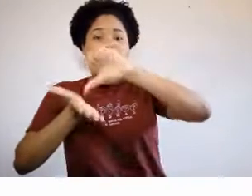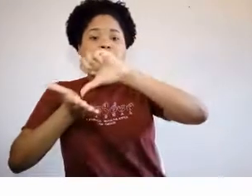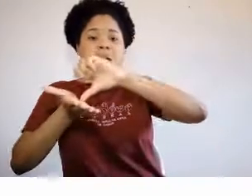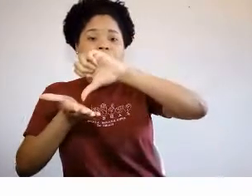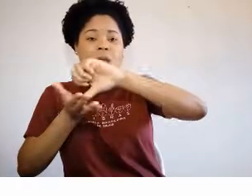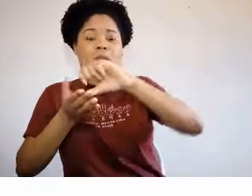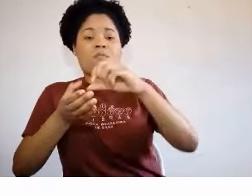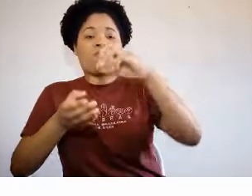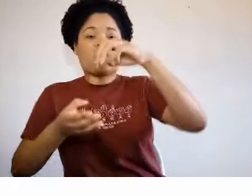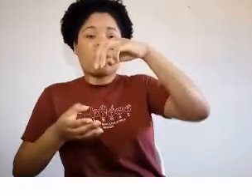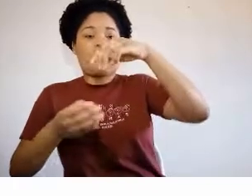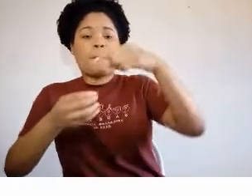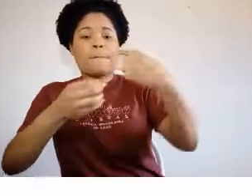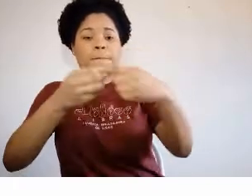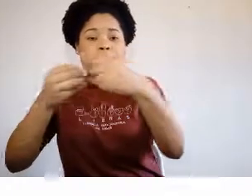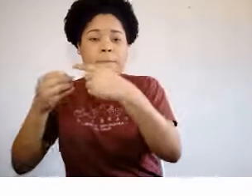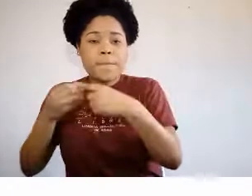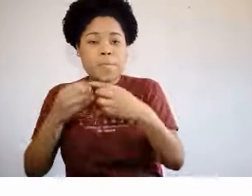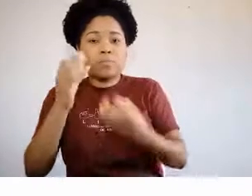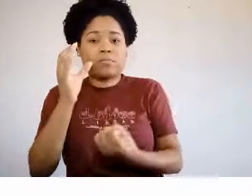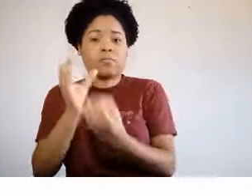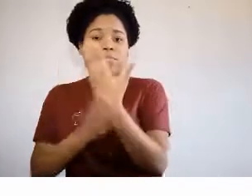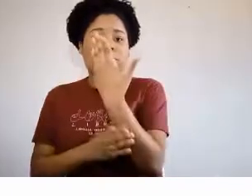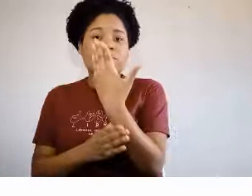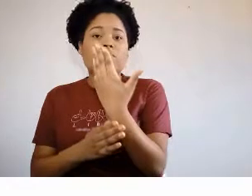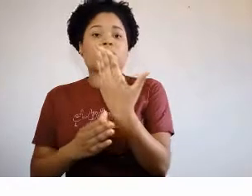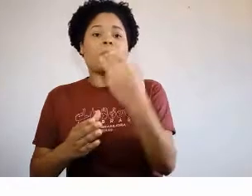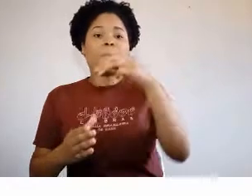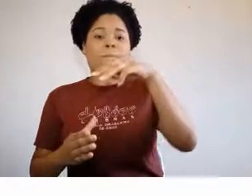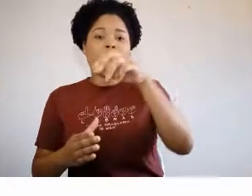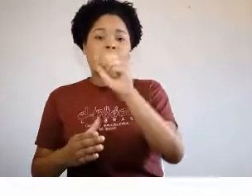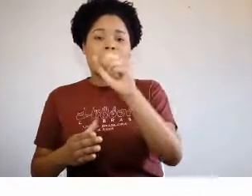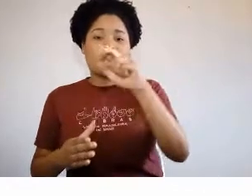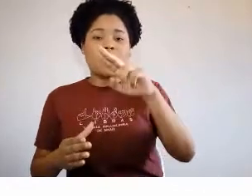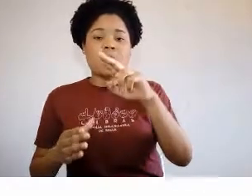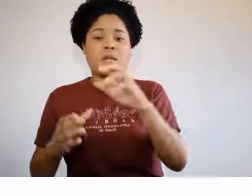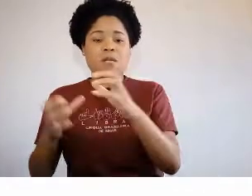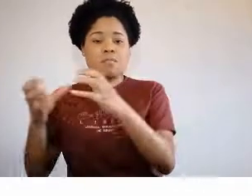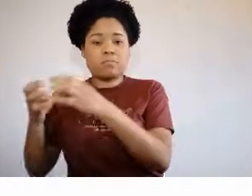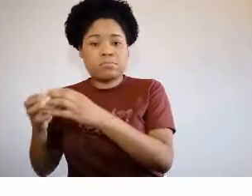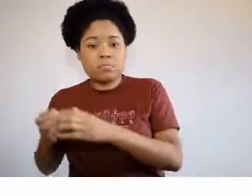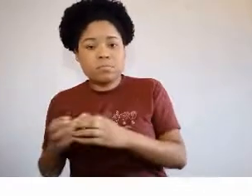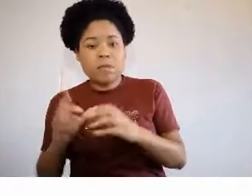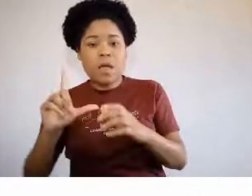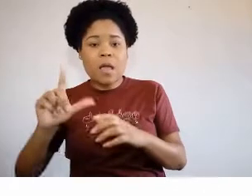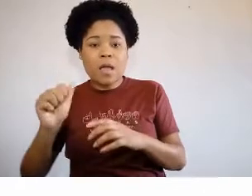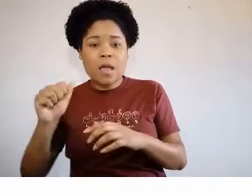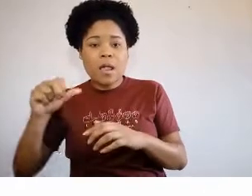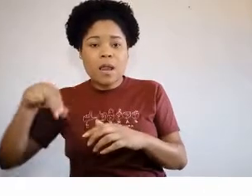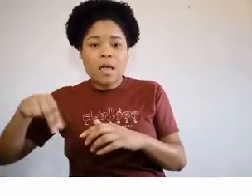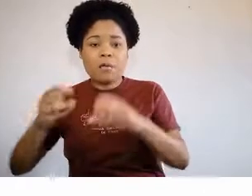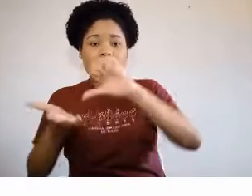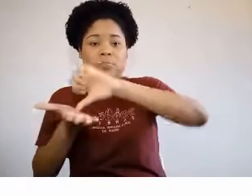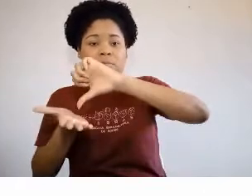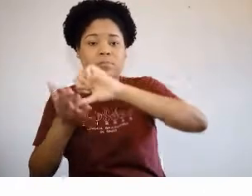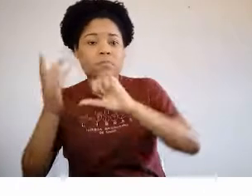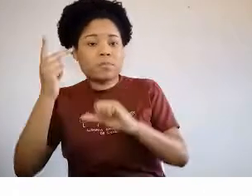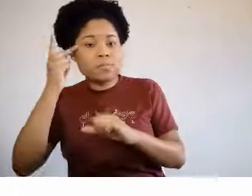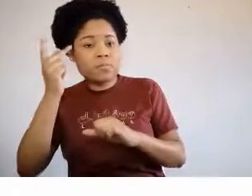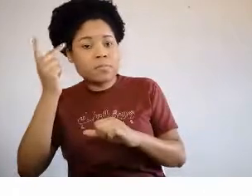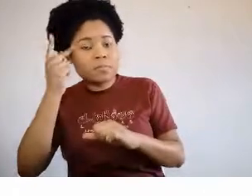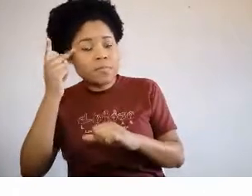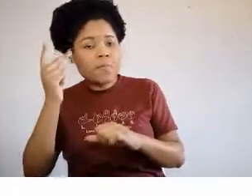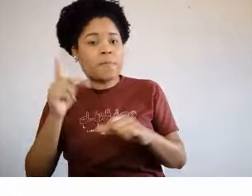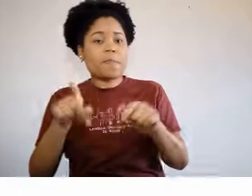uma rede metropolitana que foi construída a partir de algumas redes LANs lá no campus de